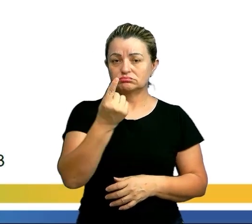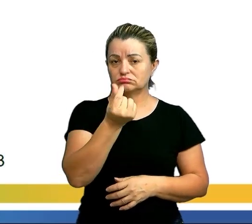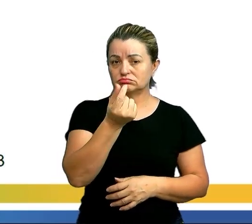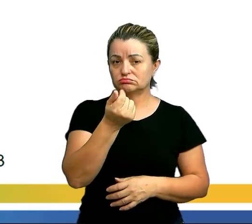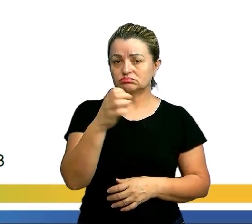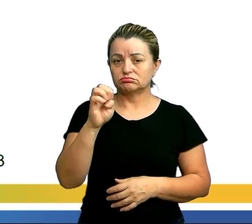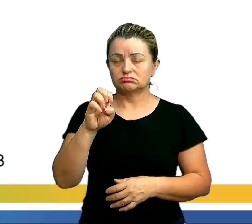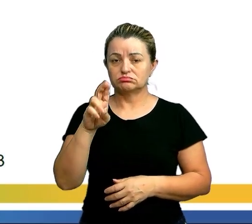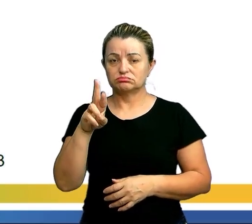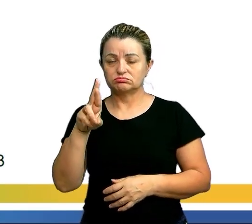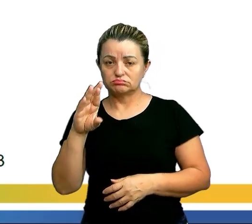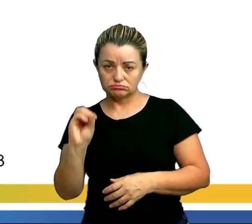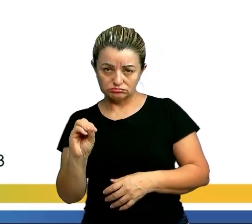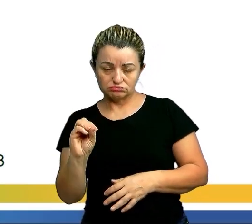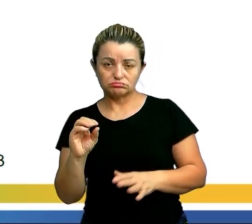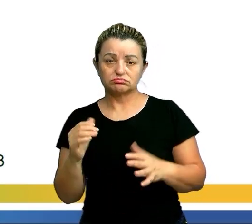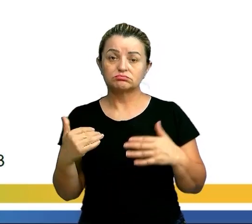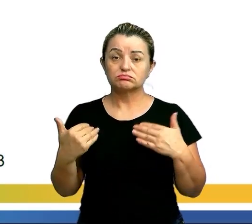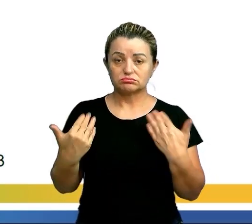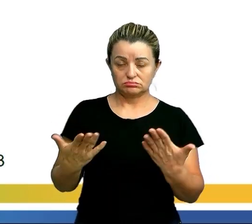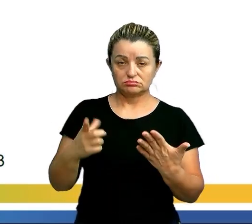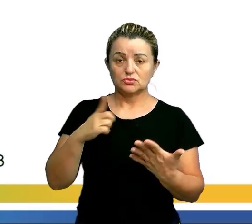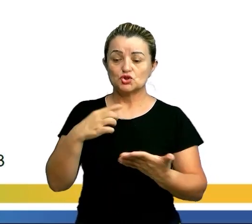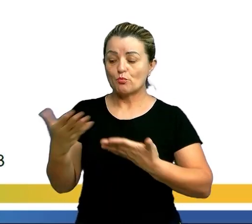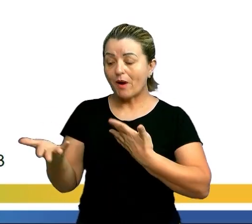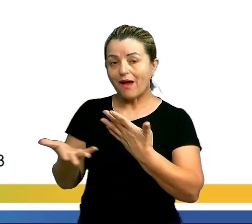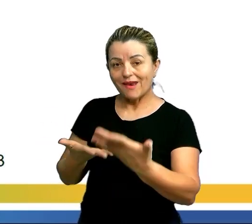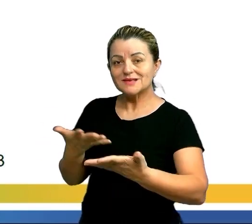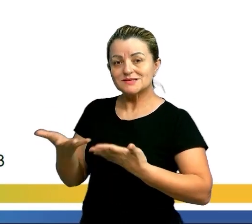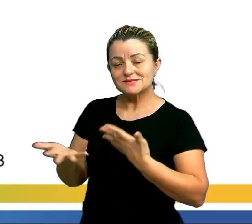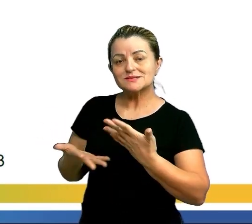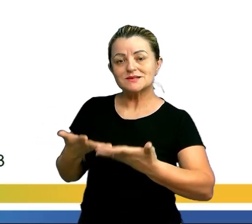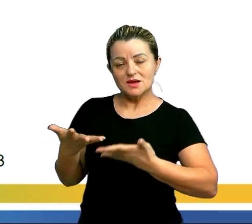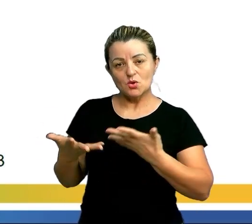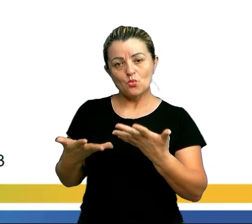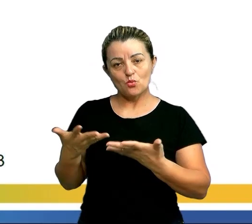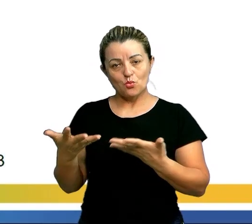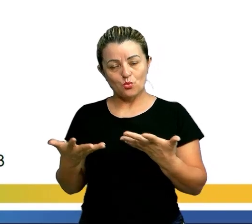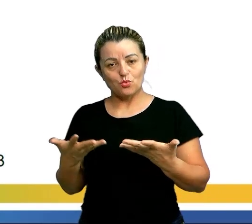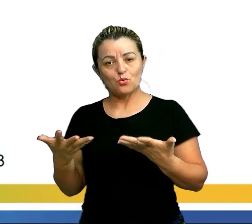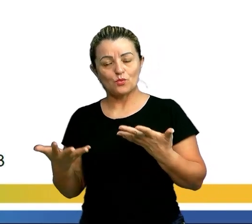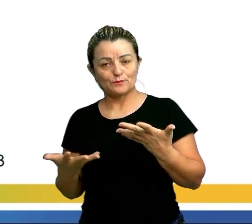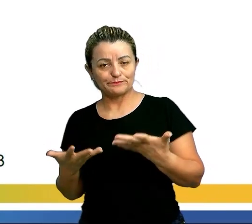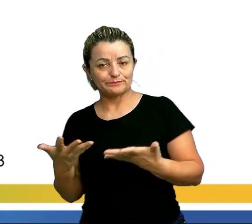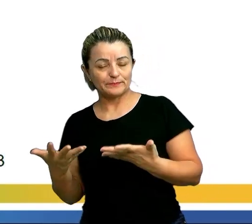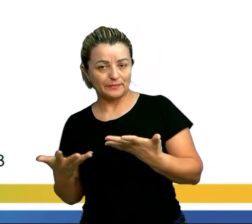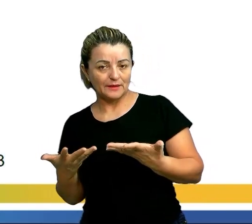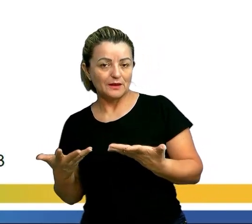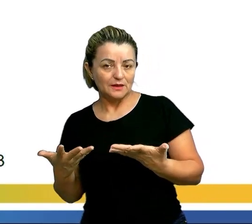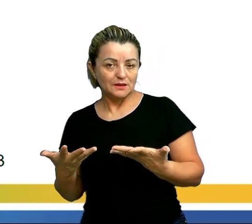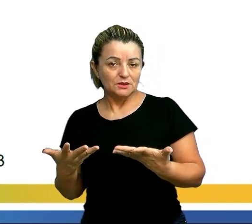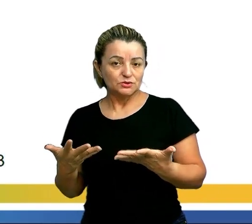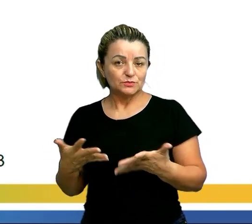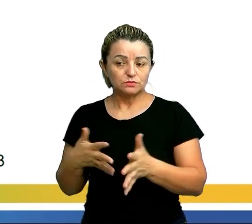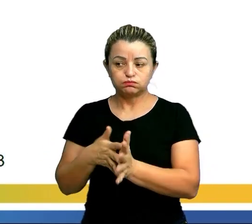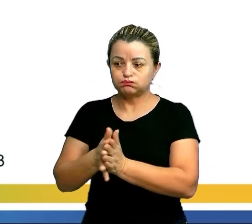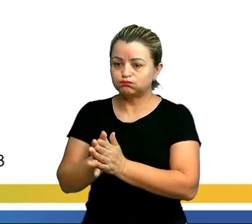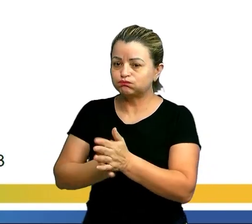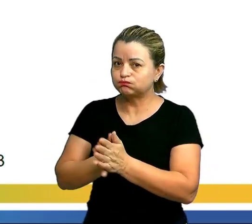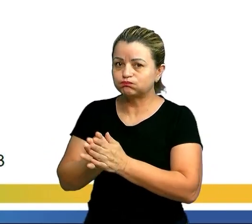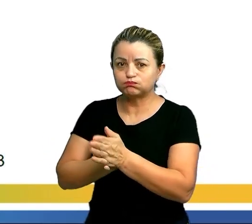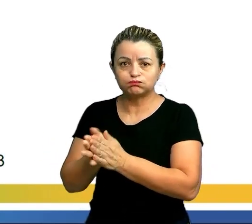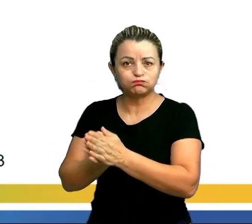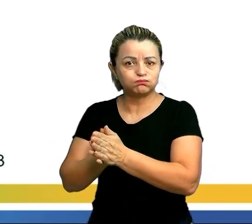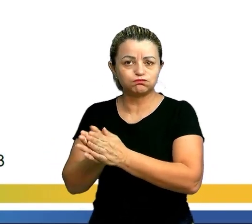né? E até então ele tinha uma relação muito de bastante tensão